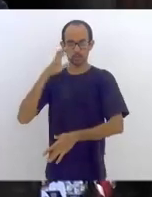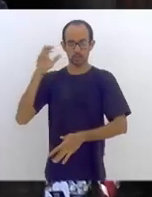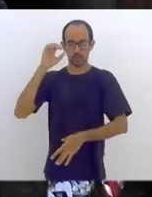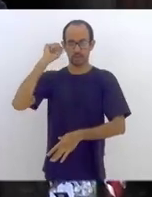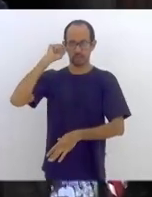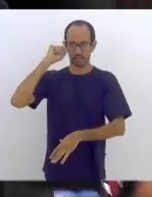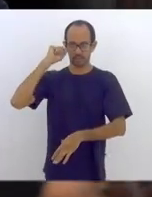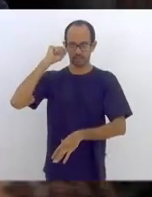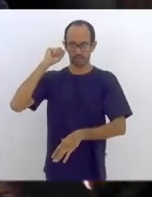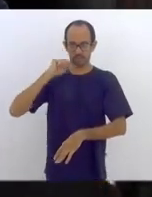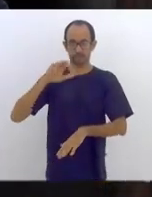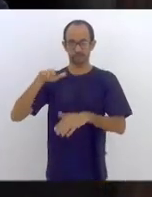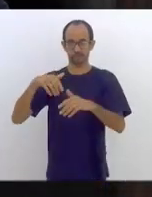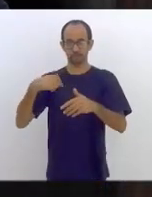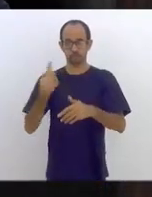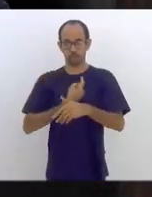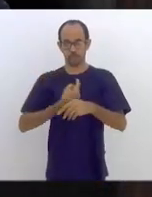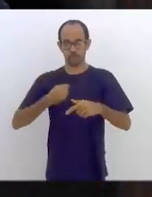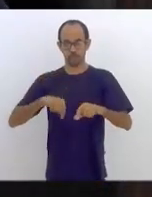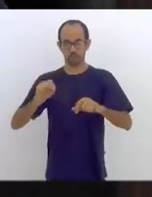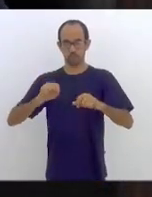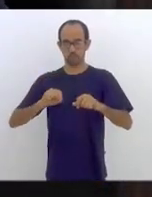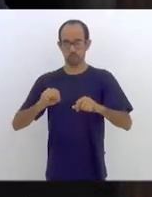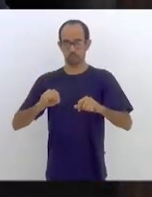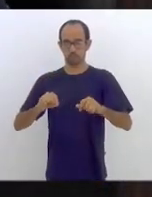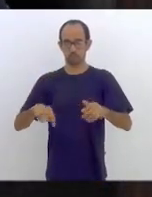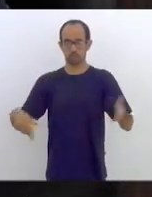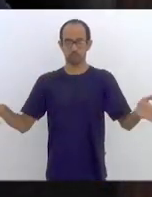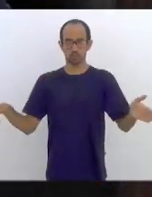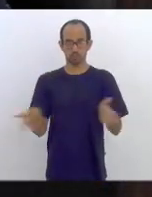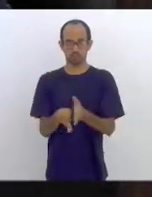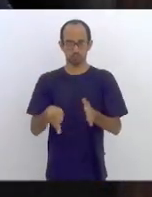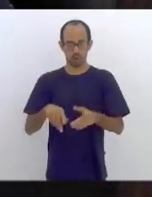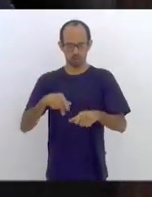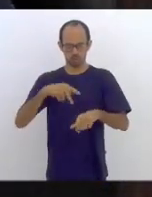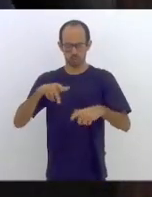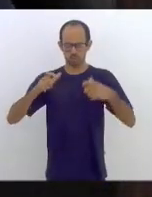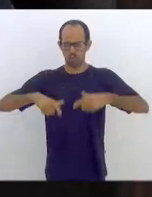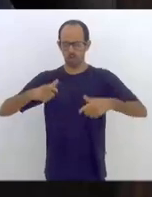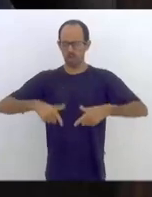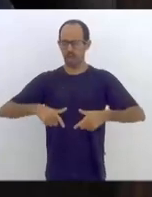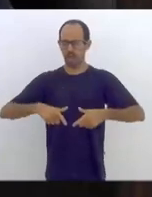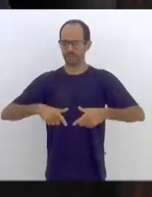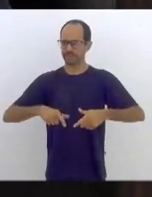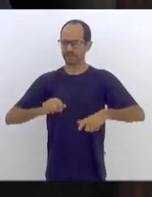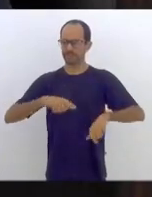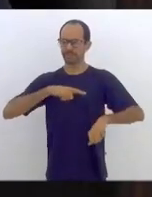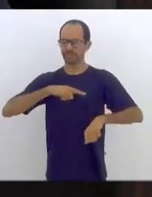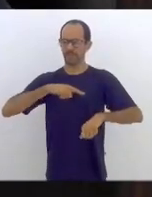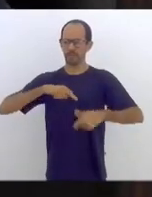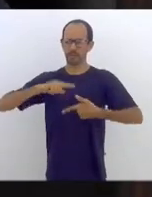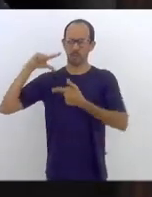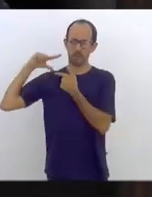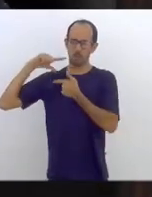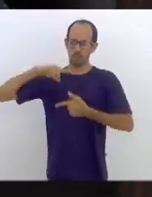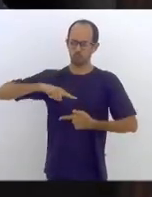um território que está enraizado no meio de uma comunidade